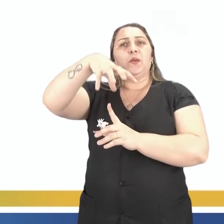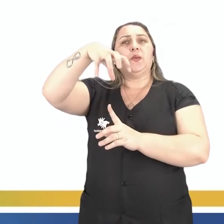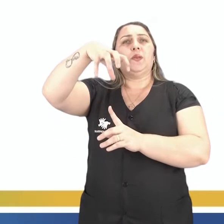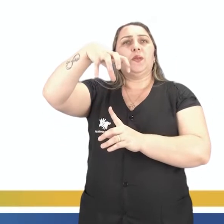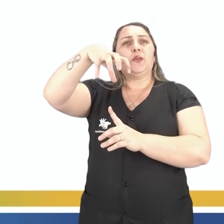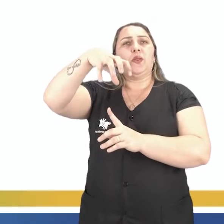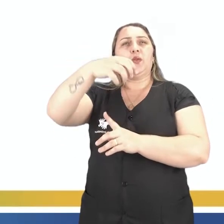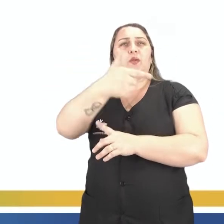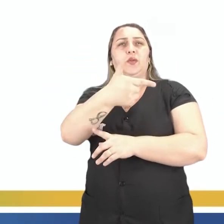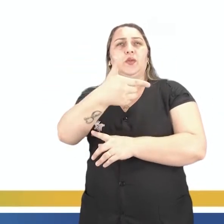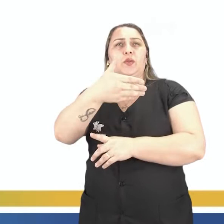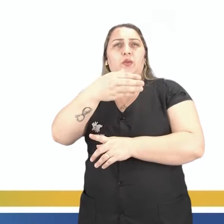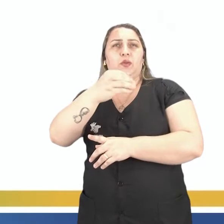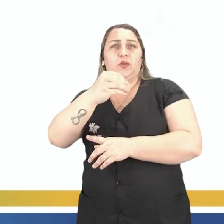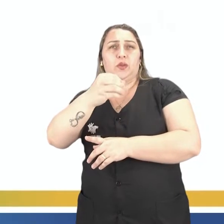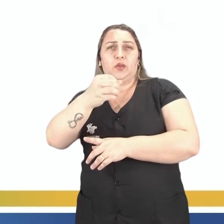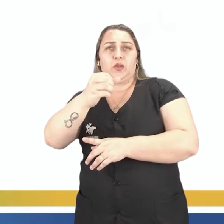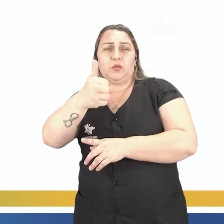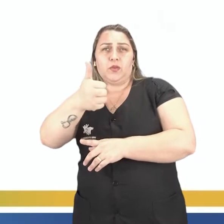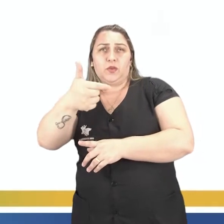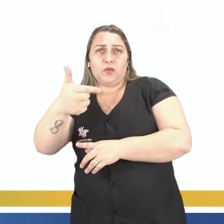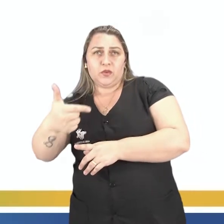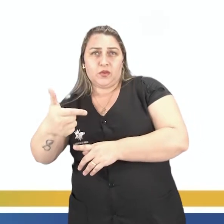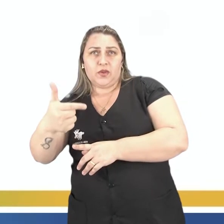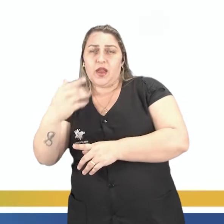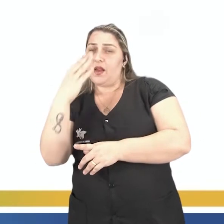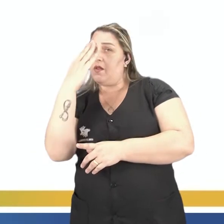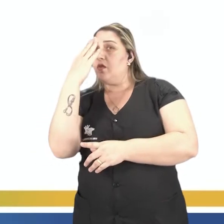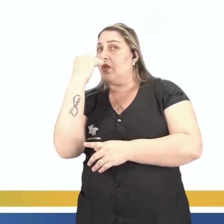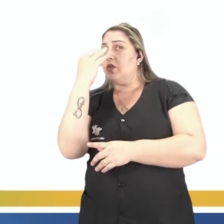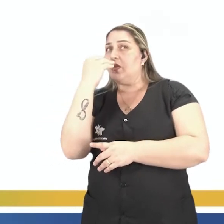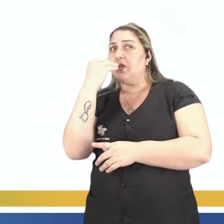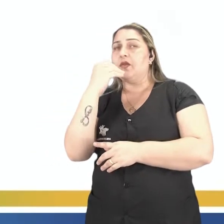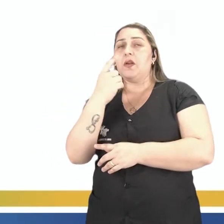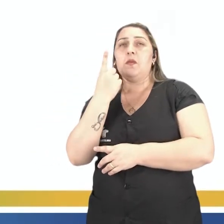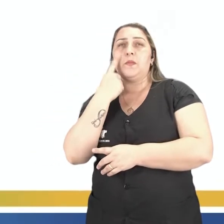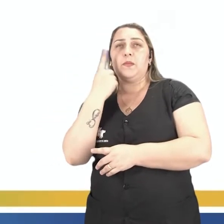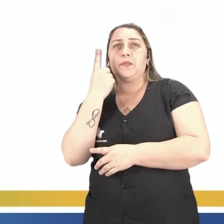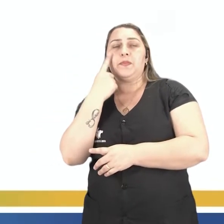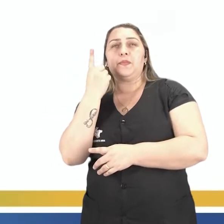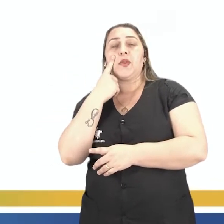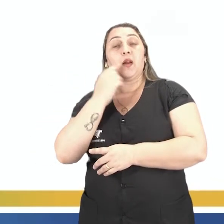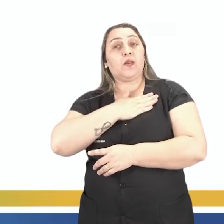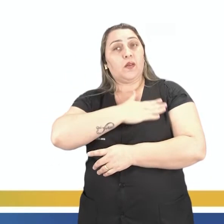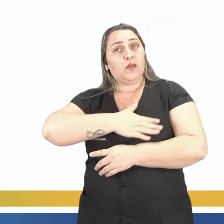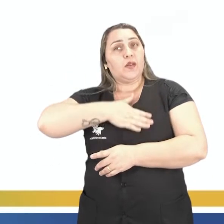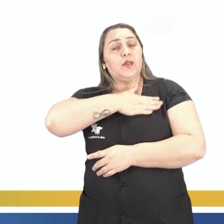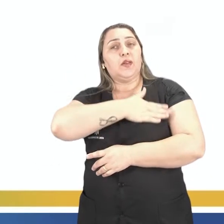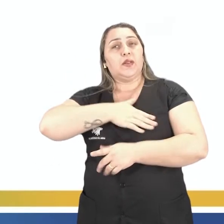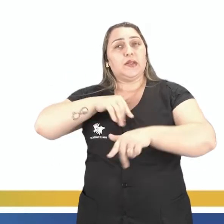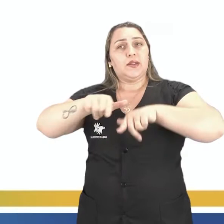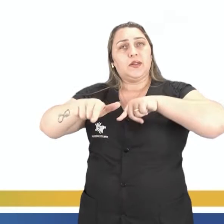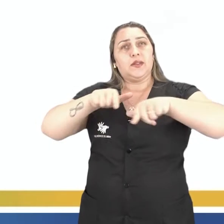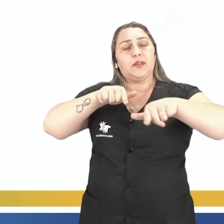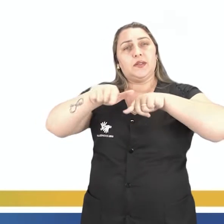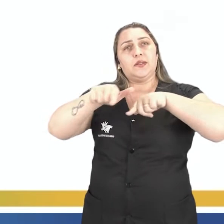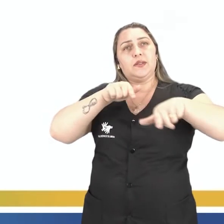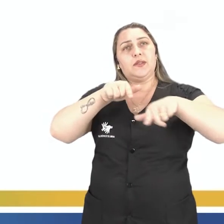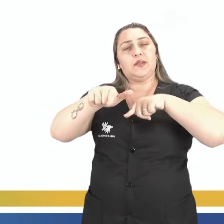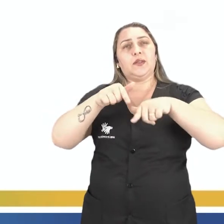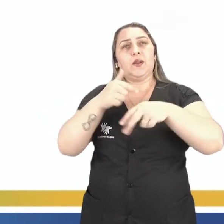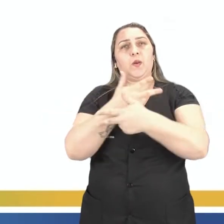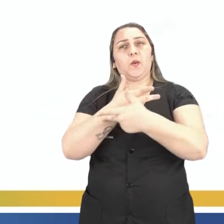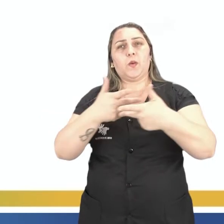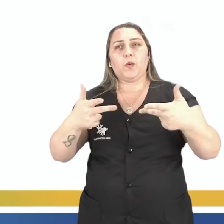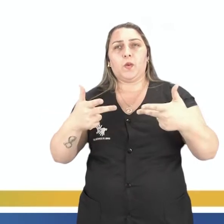Paisagem, que é de 2012, gente. E olha, um detalhe importante é que ele gosta muito de trabalhar com